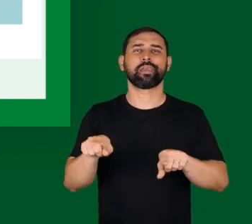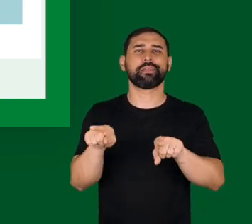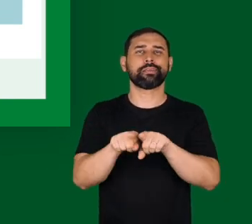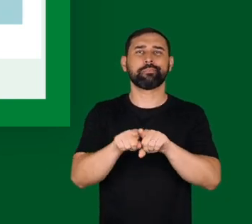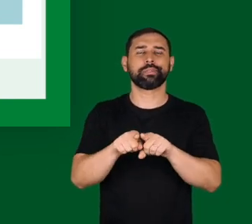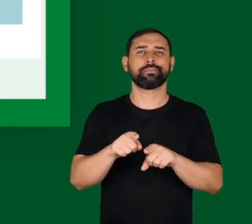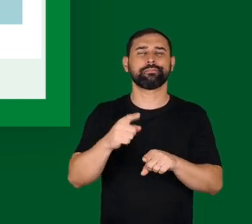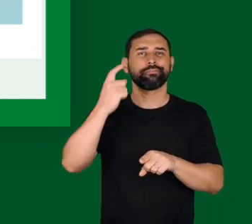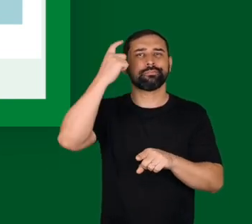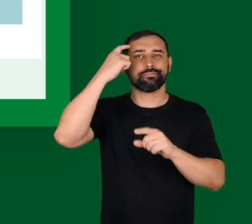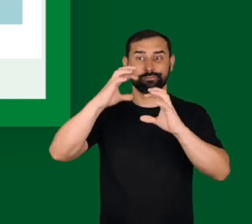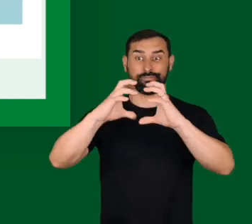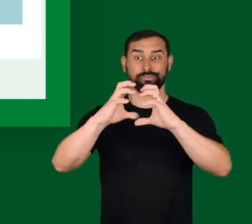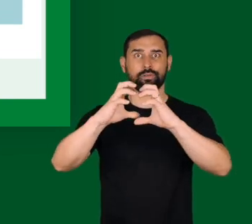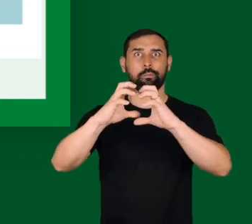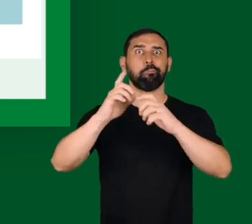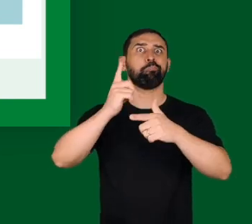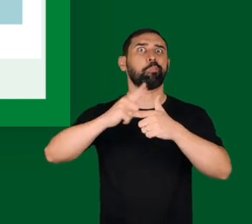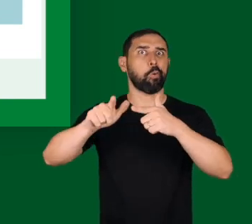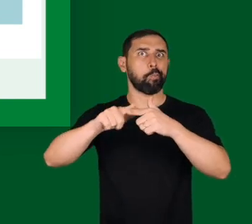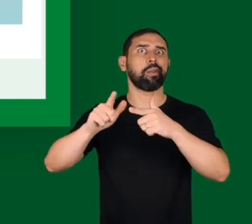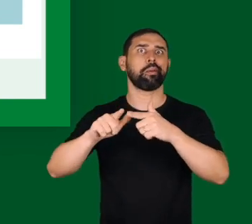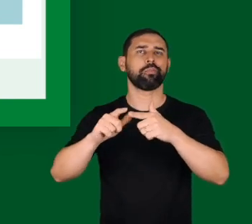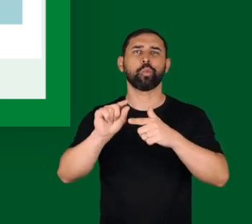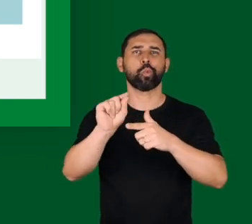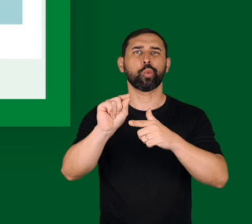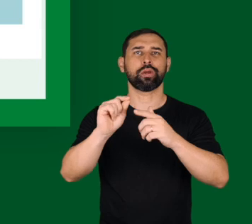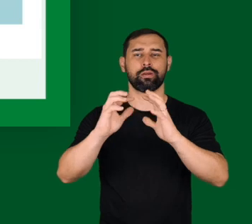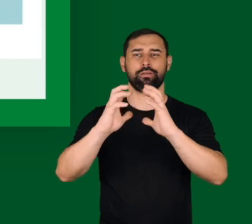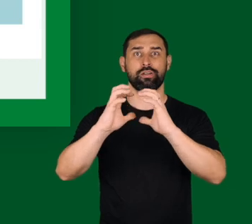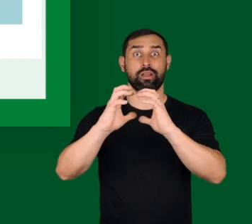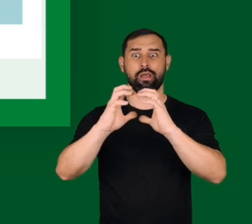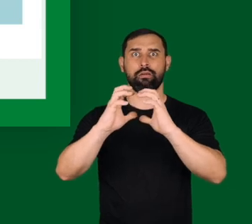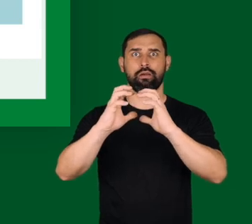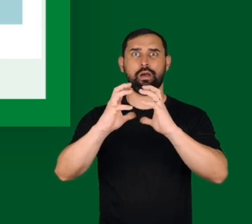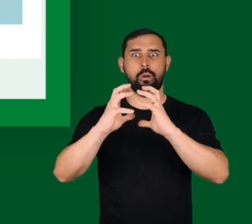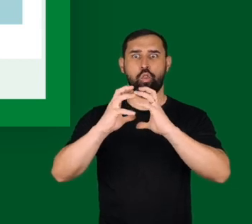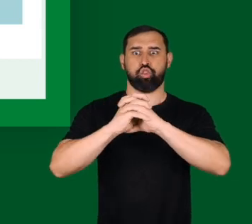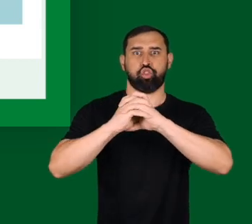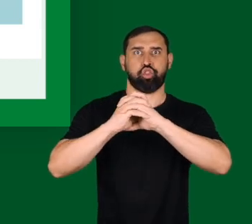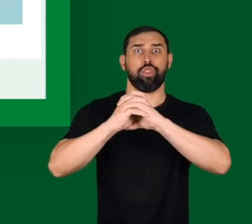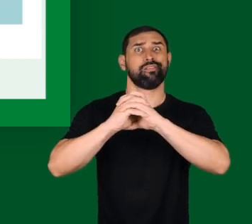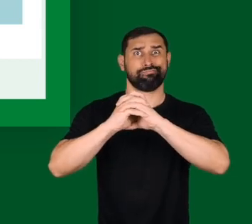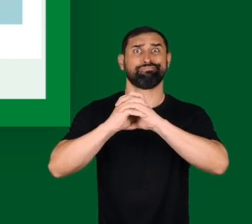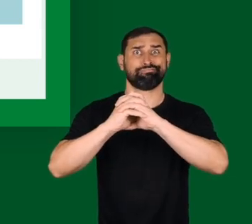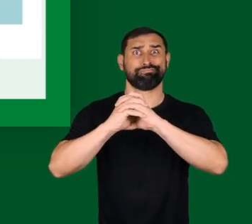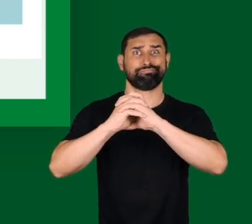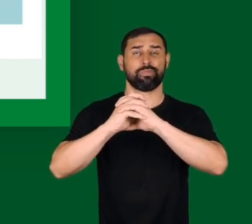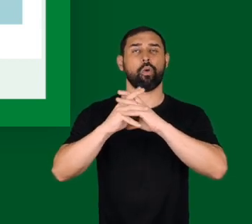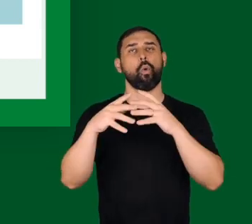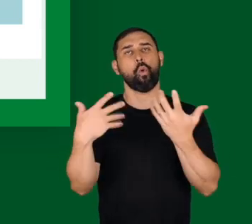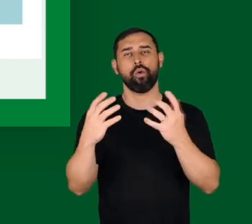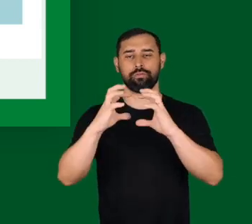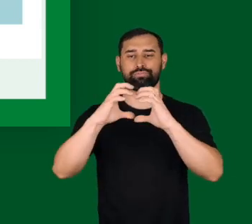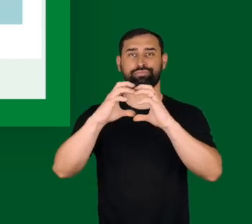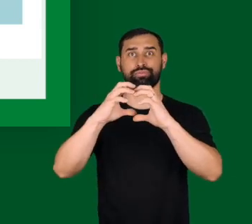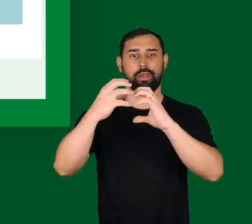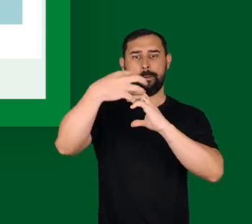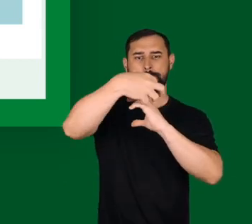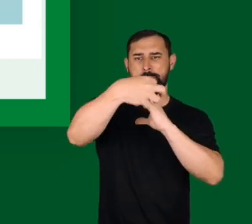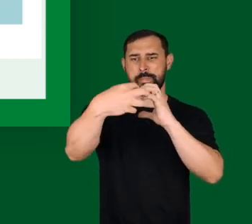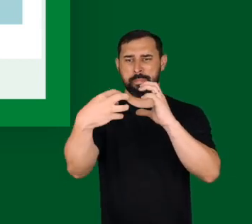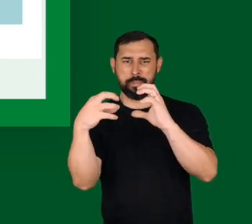estrutura do cérebro, como degenesias cerebrais, e aí a gente tem que falar de holoprosencefalia,